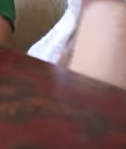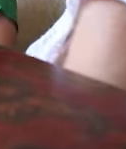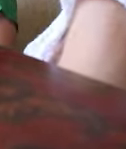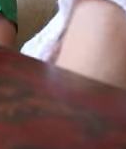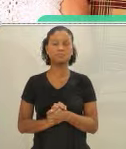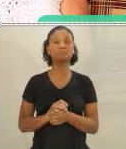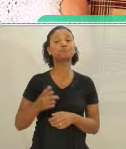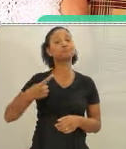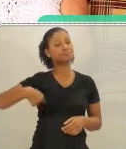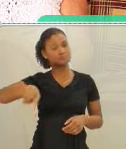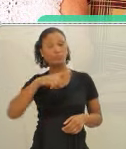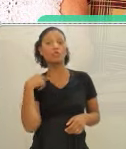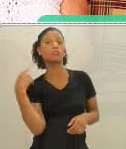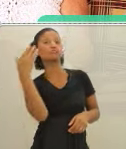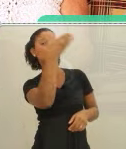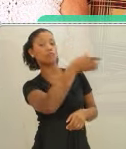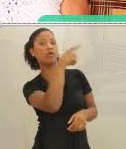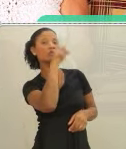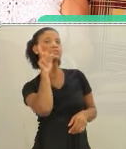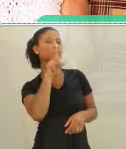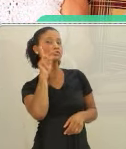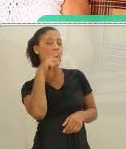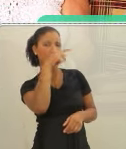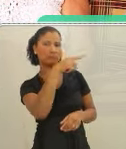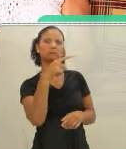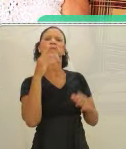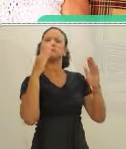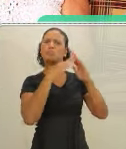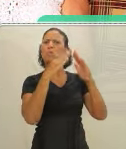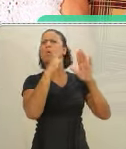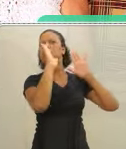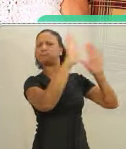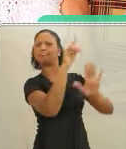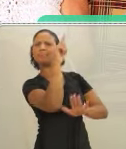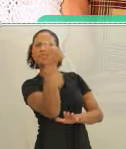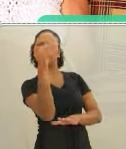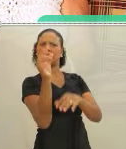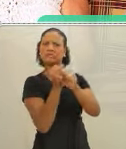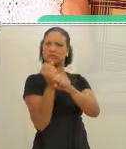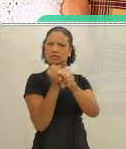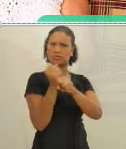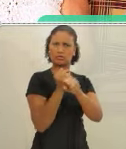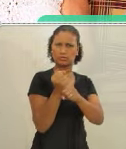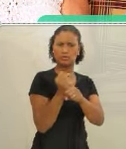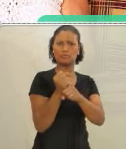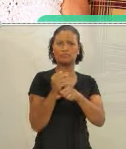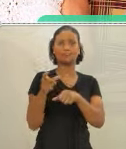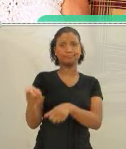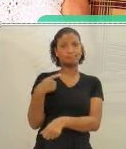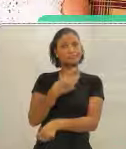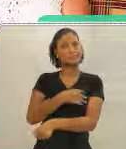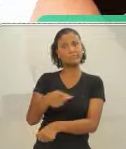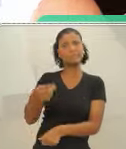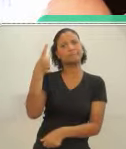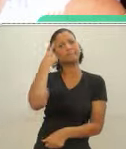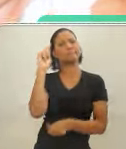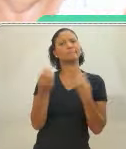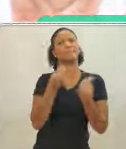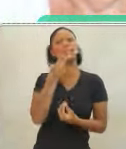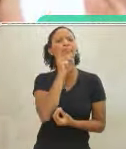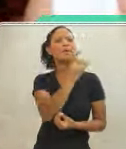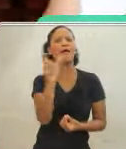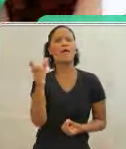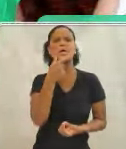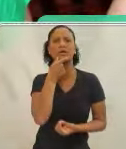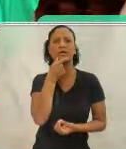Nós fomos para os Estados Unidos, moramos dez anos lá. Ela foi sem saber falar uma palavra de